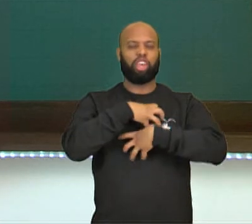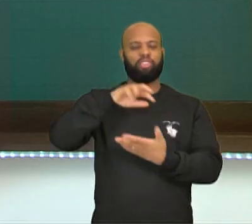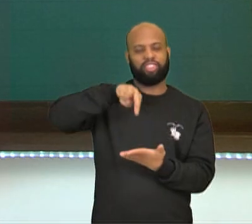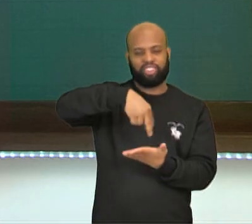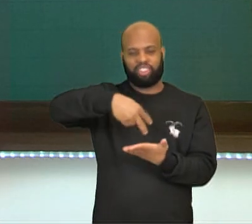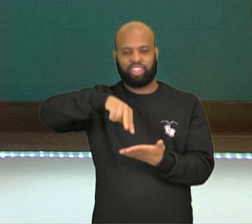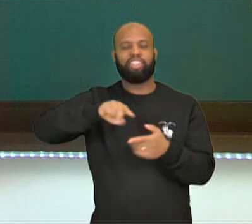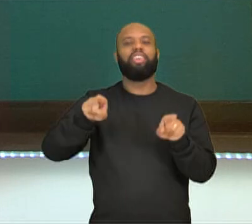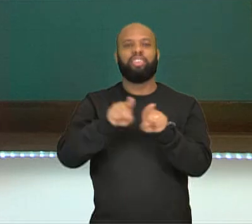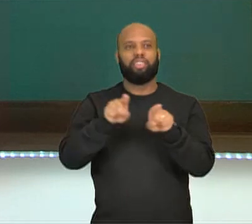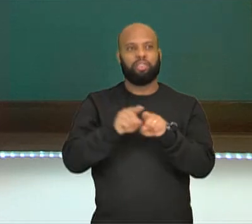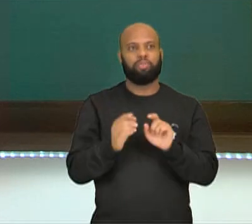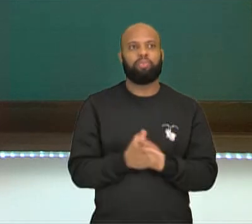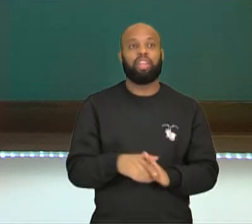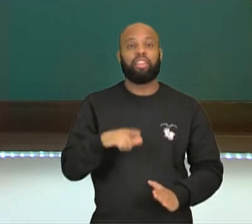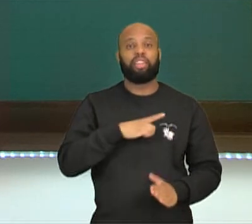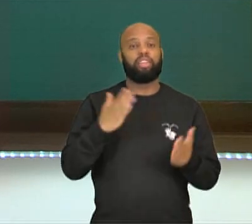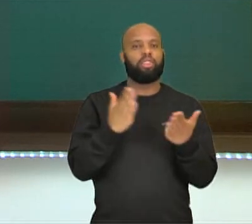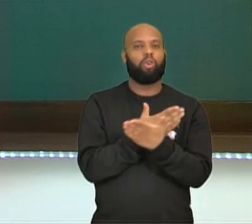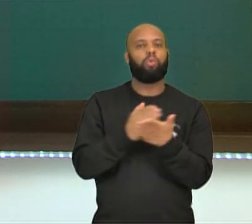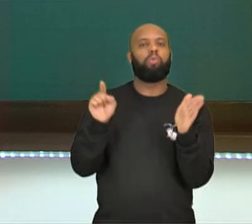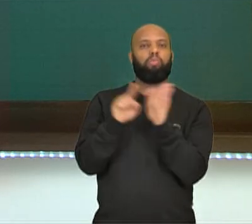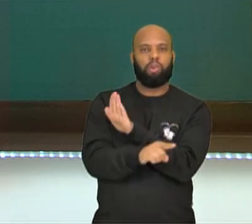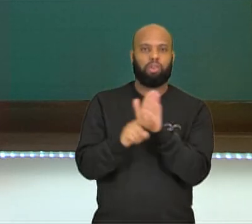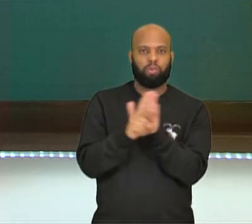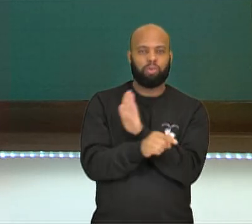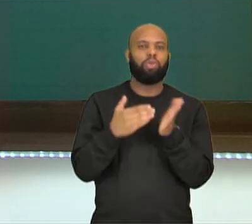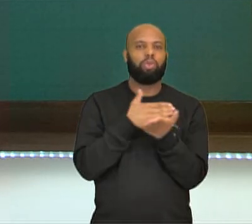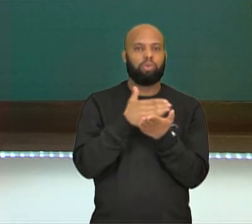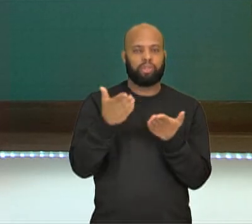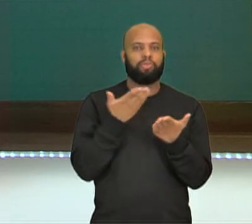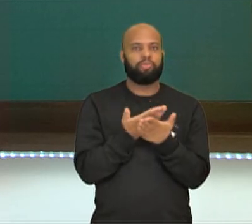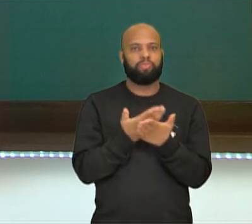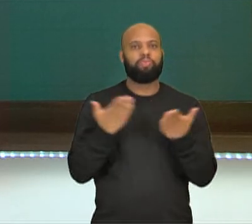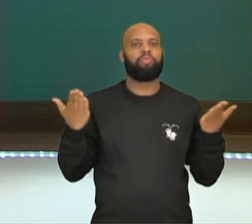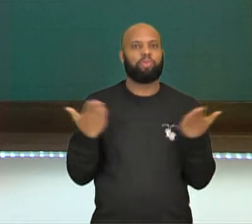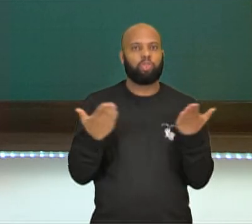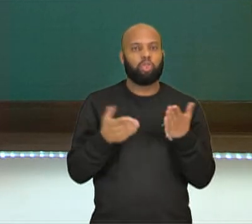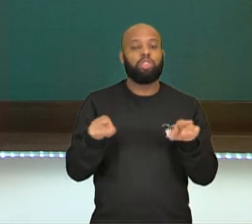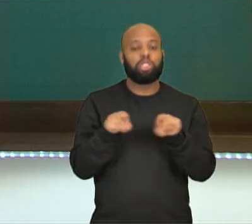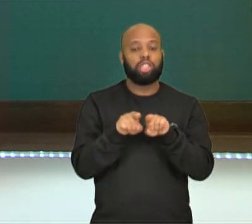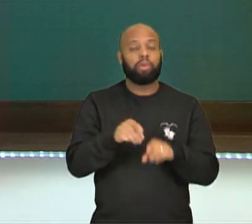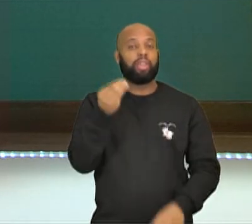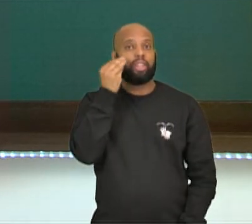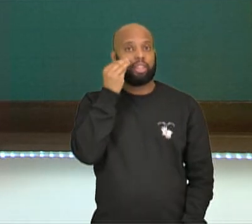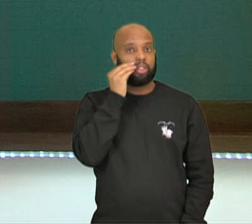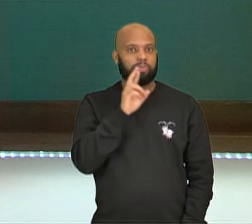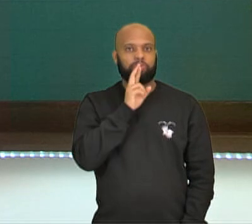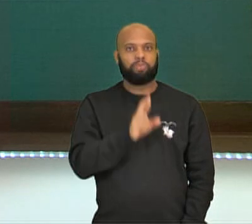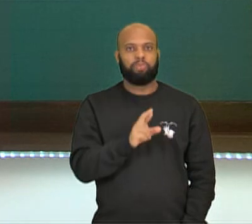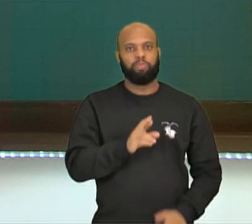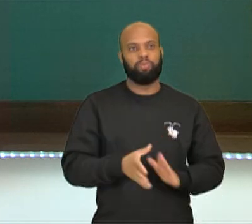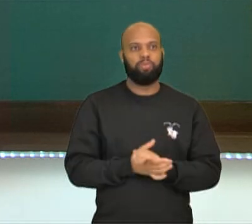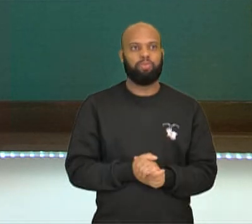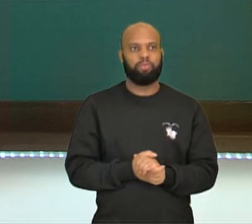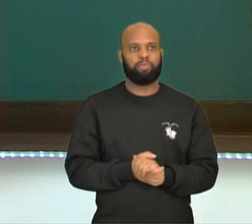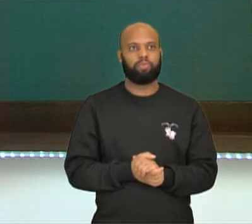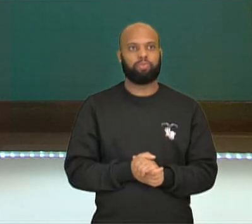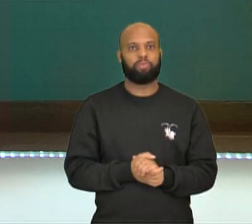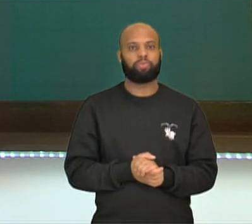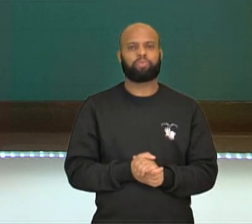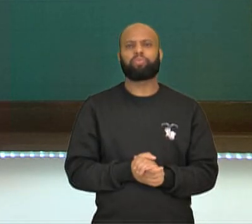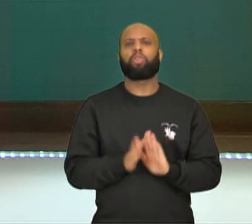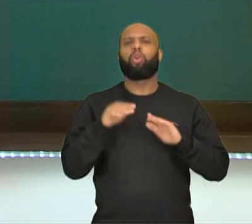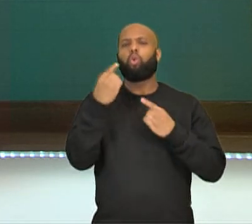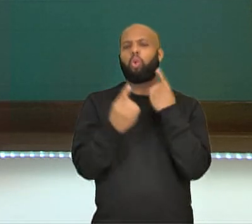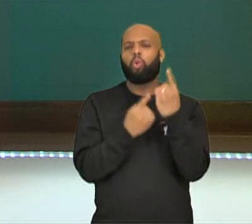dança. Eu trouxe algumas perguntas para a gente iniciar a nossa aula e tentar responder durante ela. Quais estilos